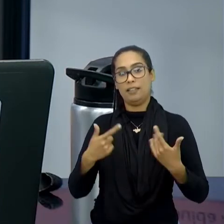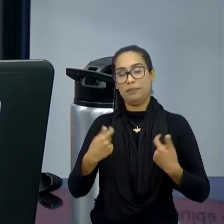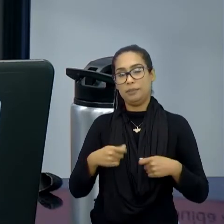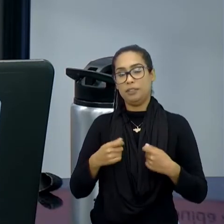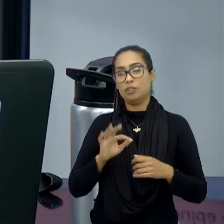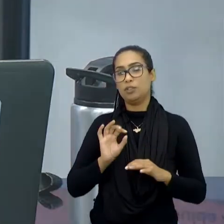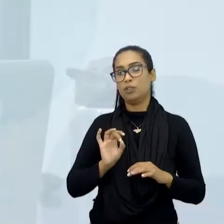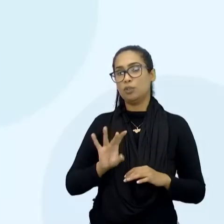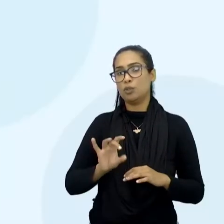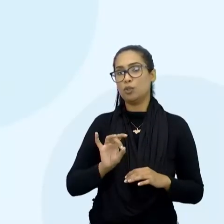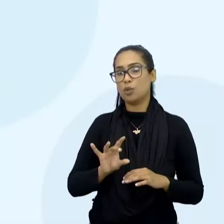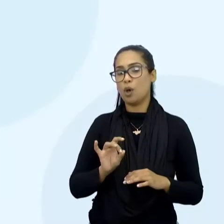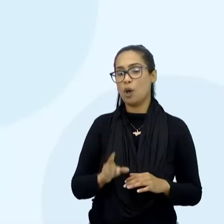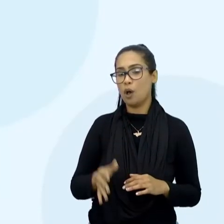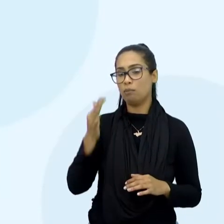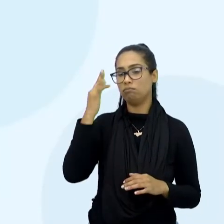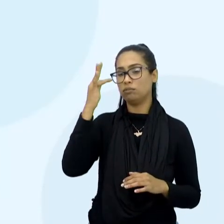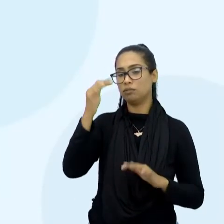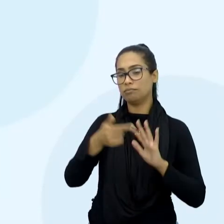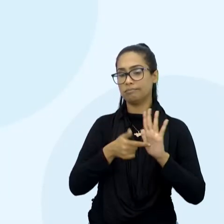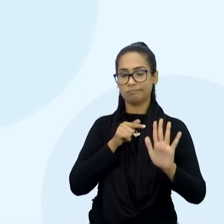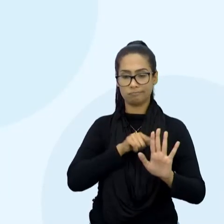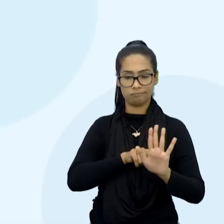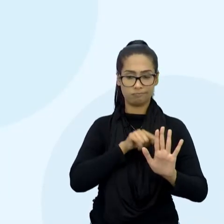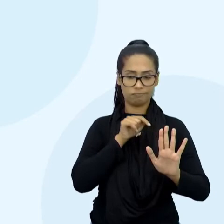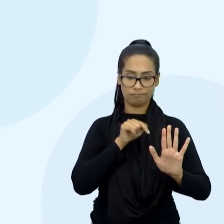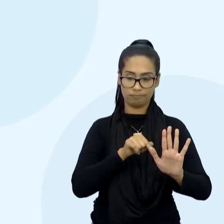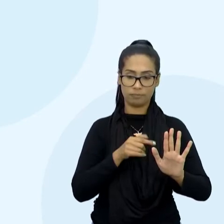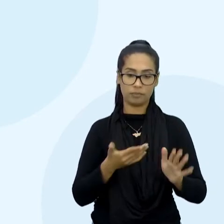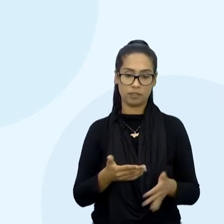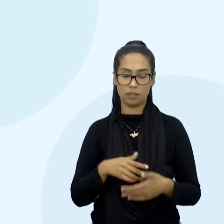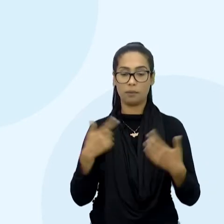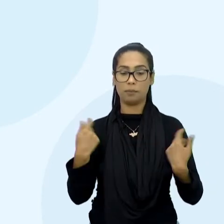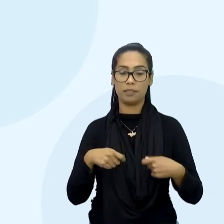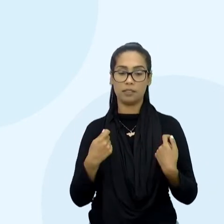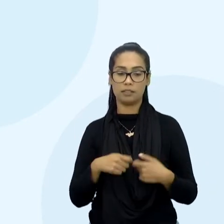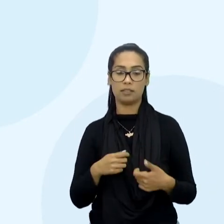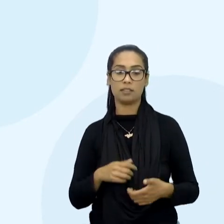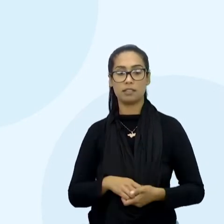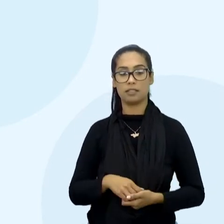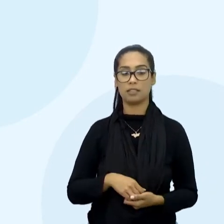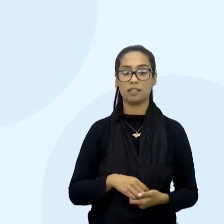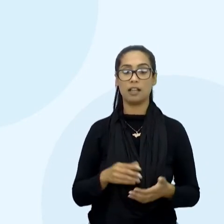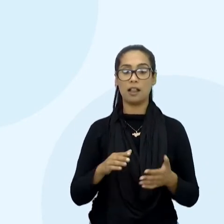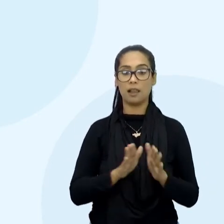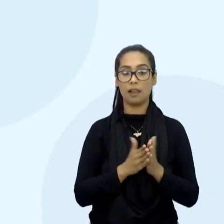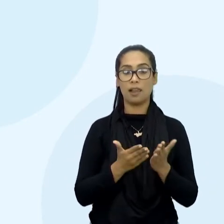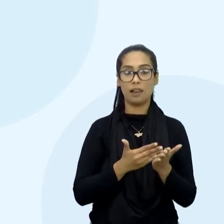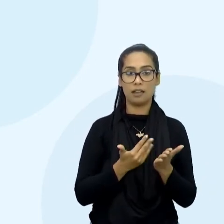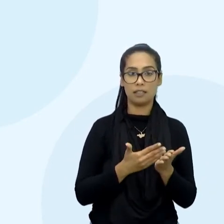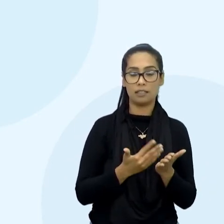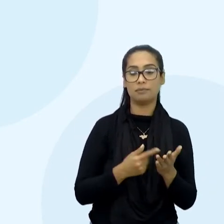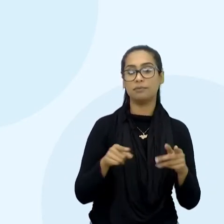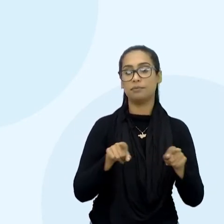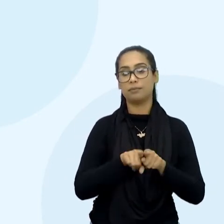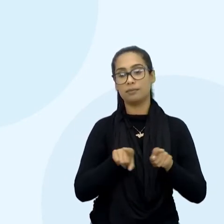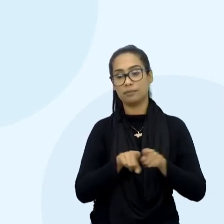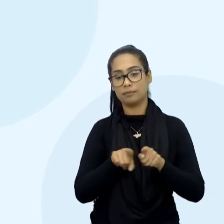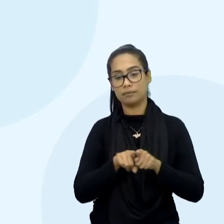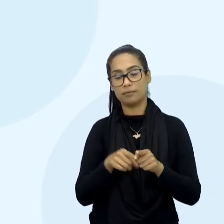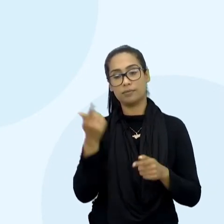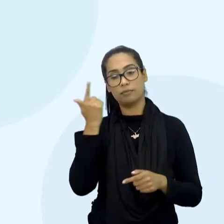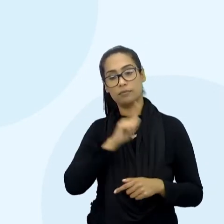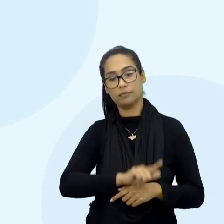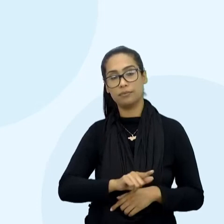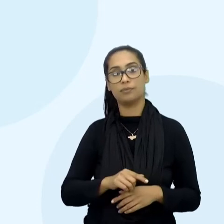literatura, quiserem ler, né, apreciar a Revolução dos Bichos, também dá para compreender um monte de coisas a respeito daquele